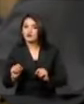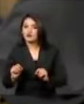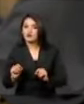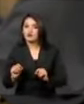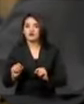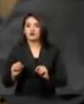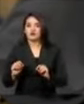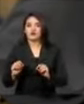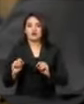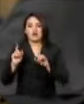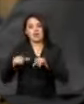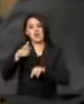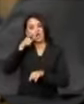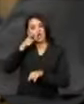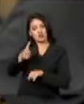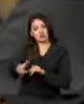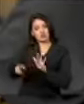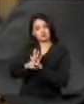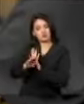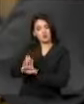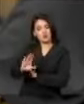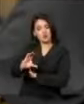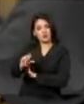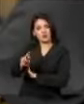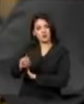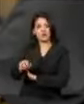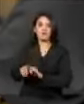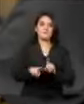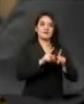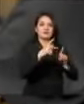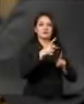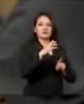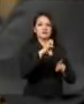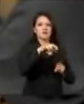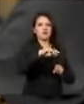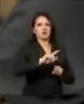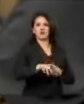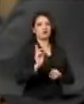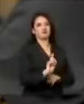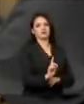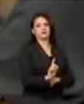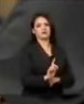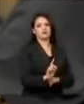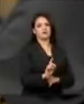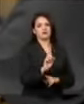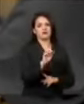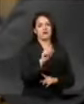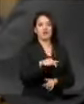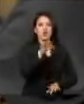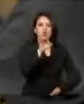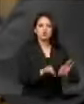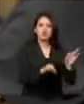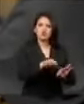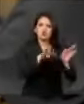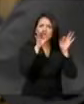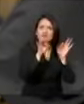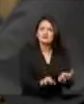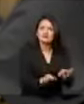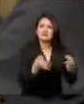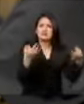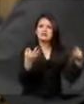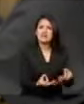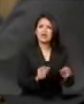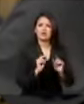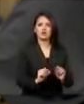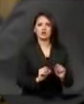do interesse do credor, no processo penal, não. No processo penal, a efetividade, o justo no processo penal, é o processo